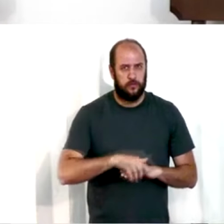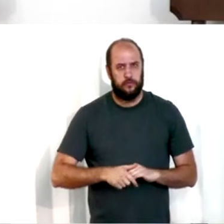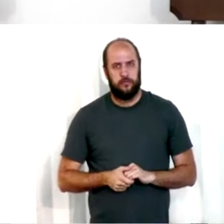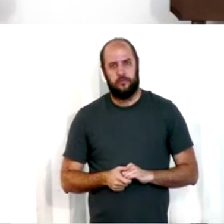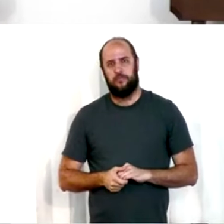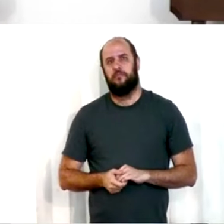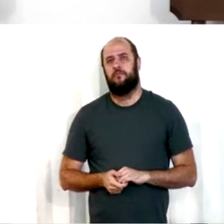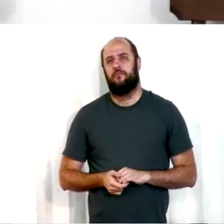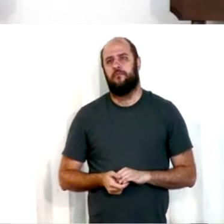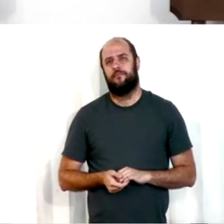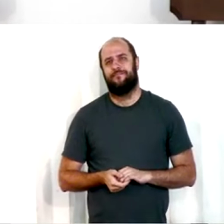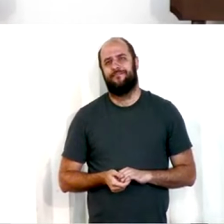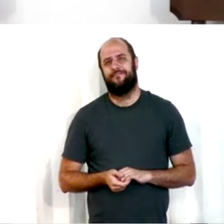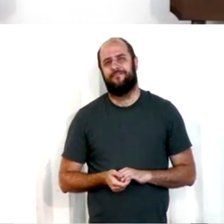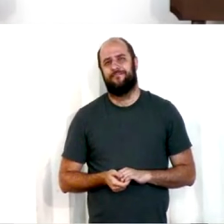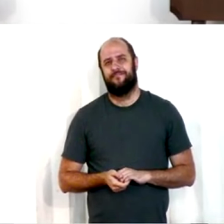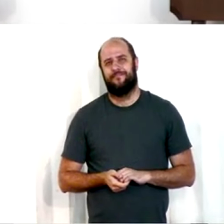Amém.